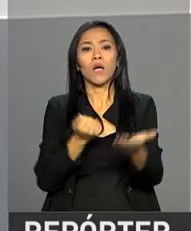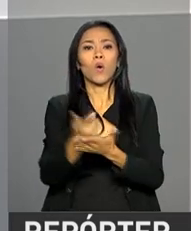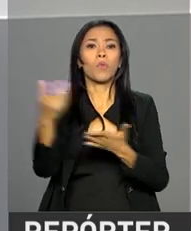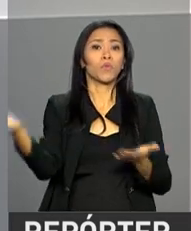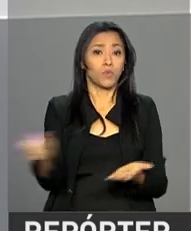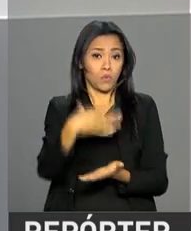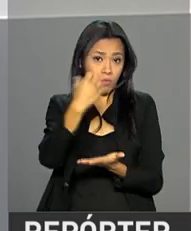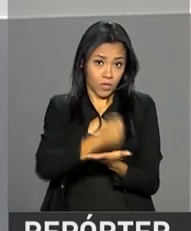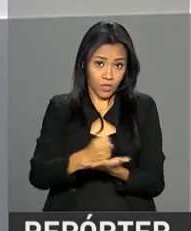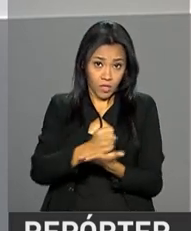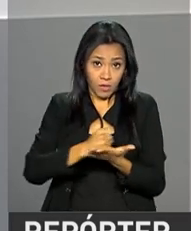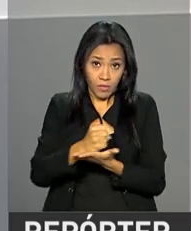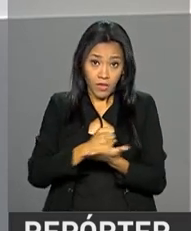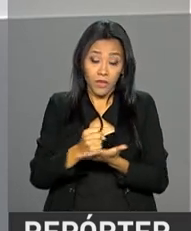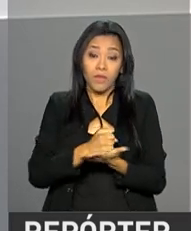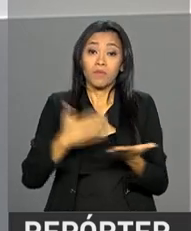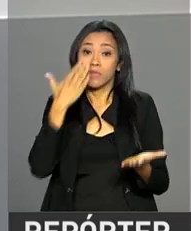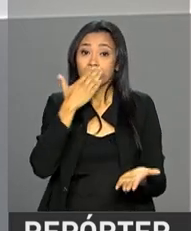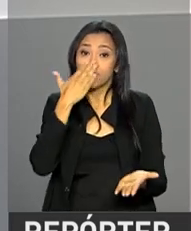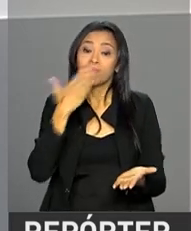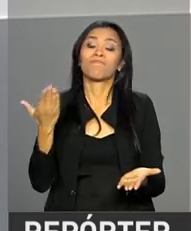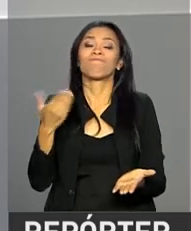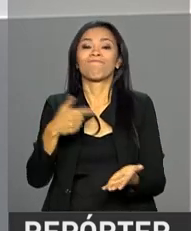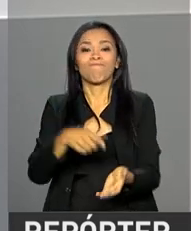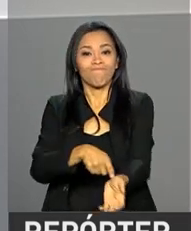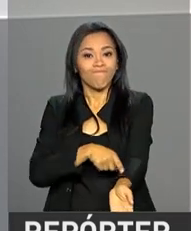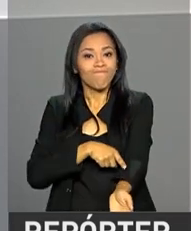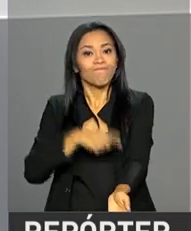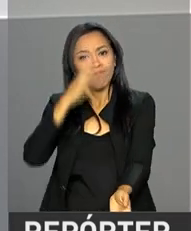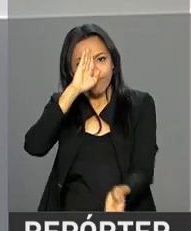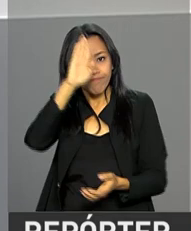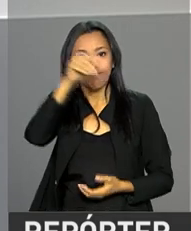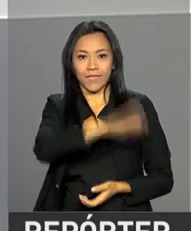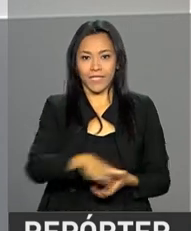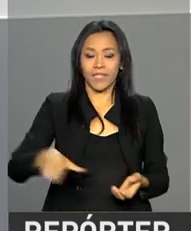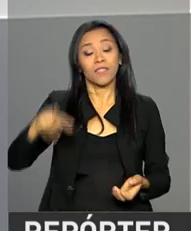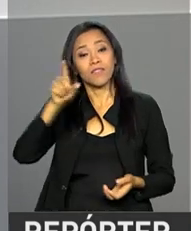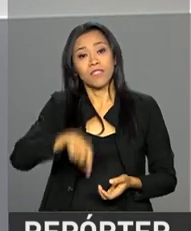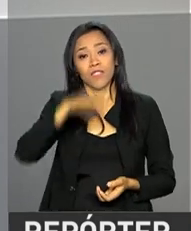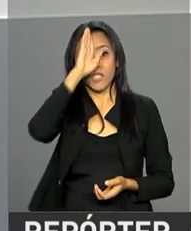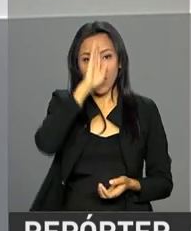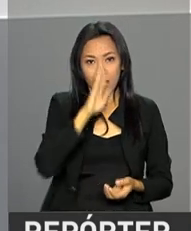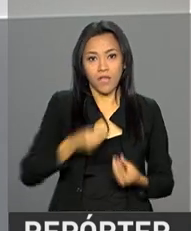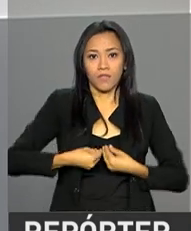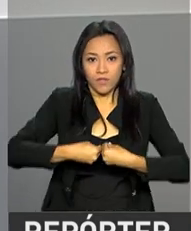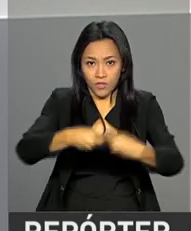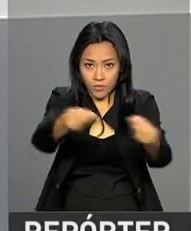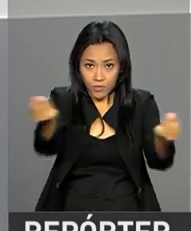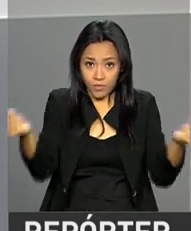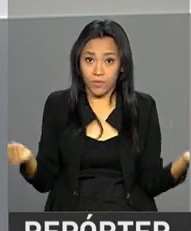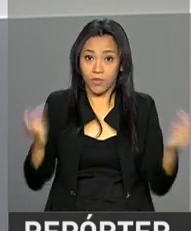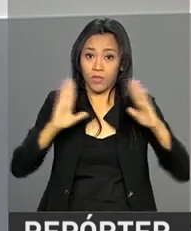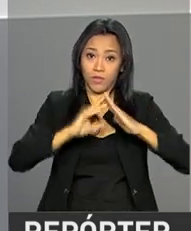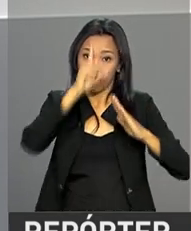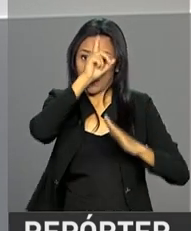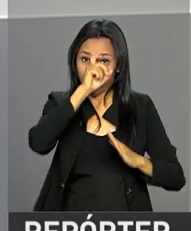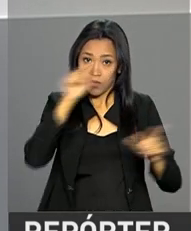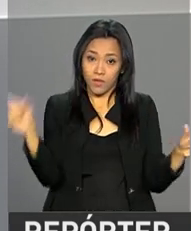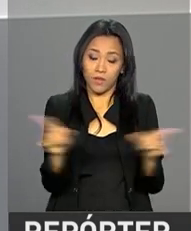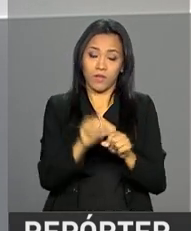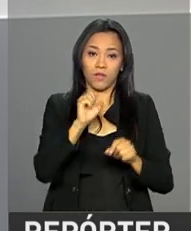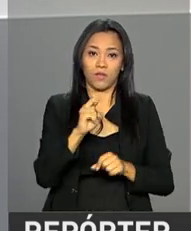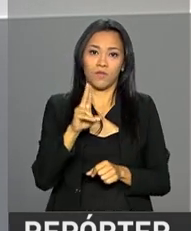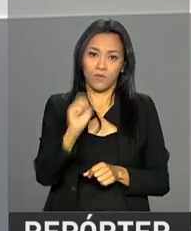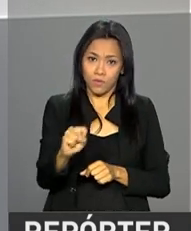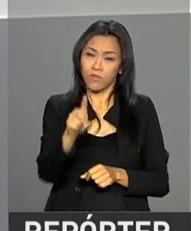diabetes principalmente nas crianças o produto será ofertado gratuitamente no sistema único de saúde o sus a cobertura